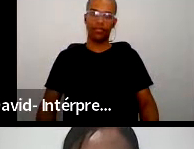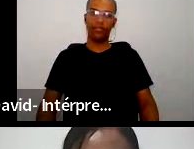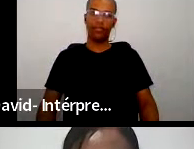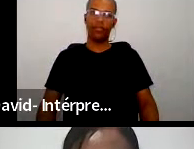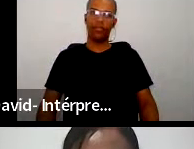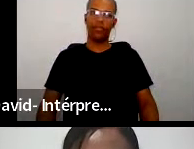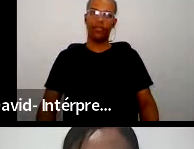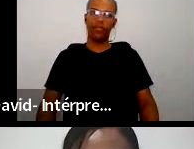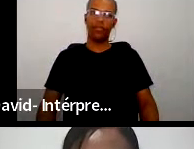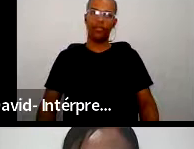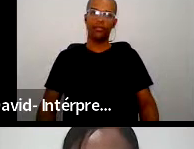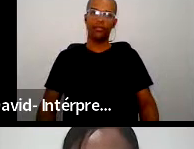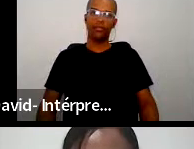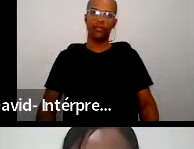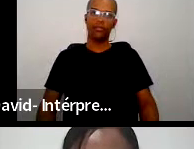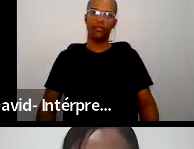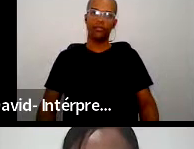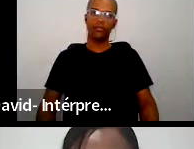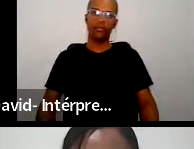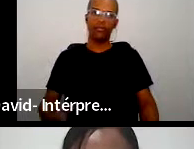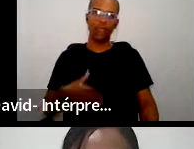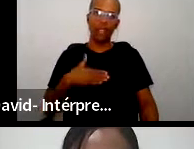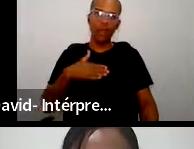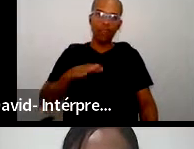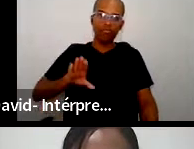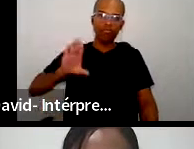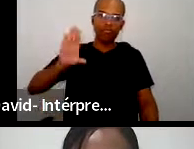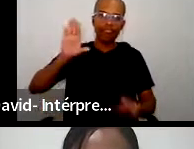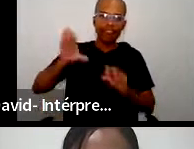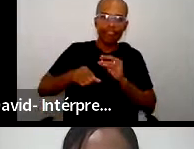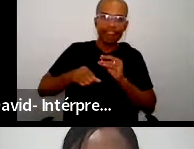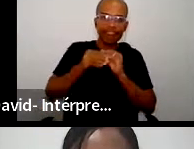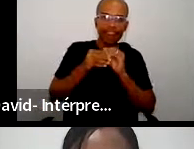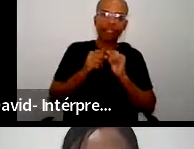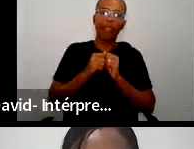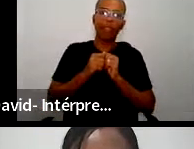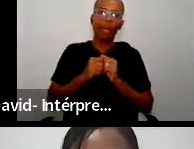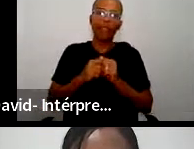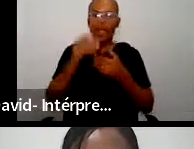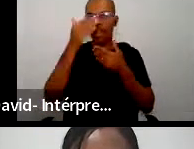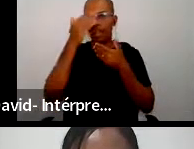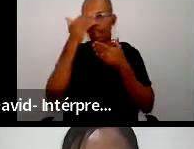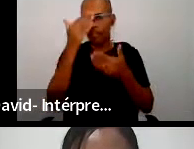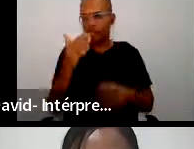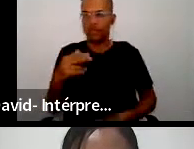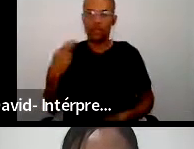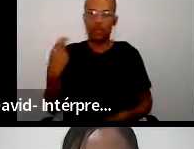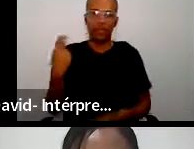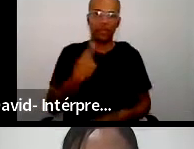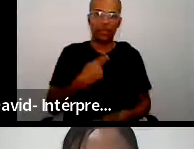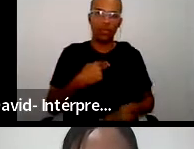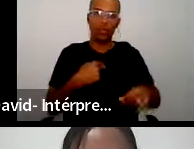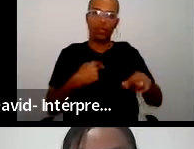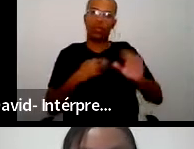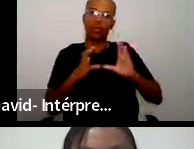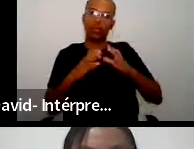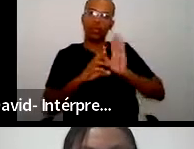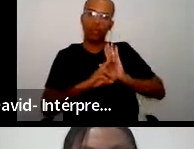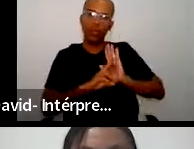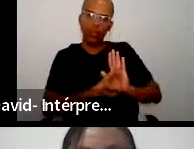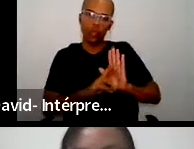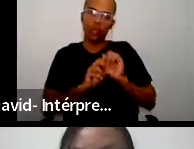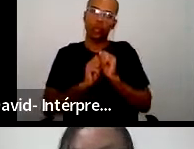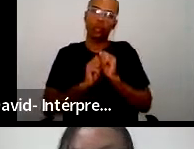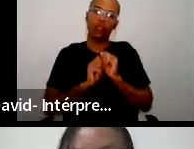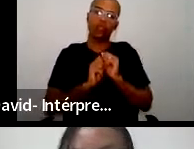Eu vou pedir, então, a palavra também. Queria agradecer em meu nome, em nome do grupo, a Tunieta, ao Marcos